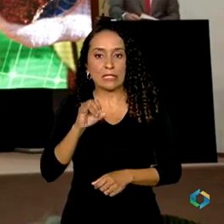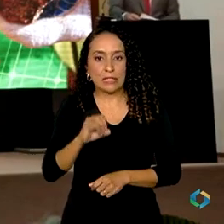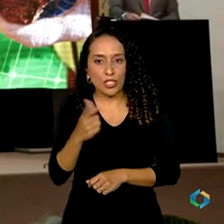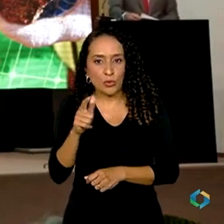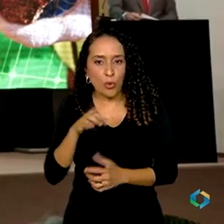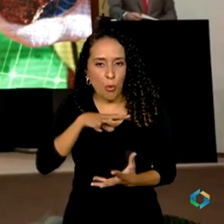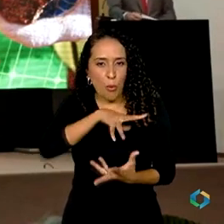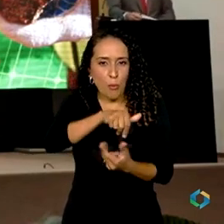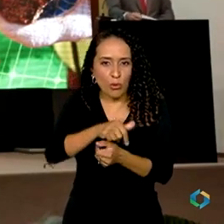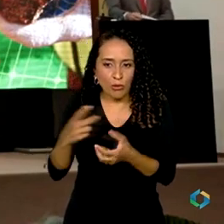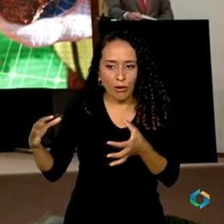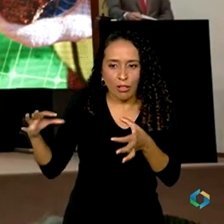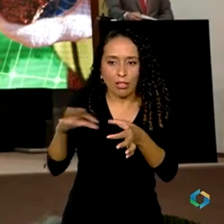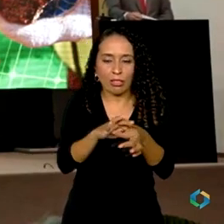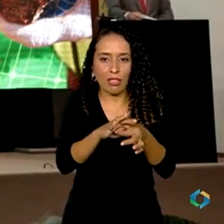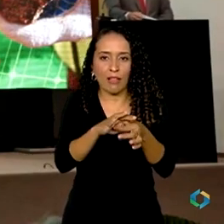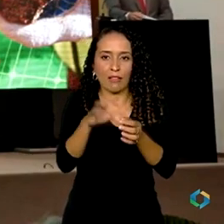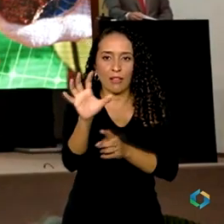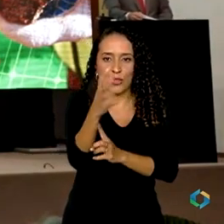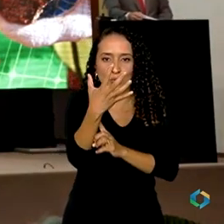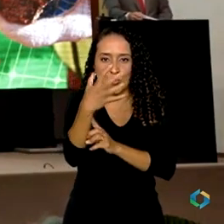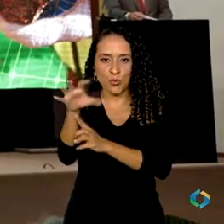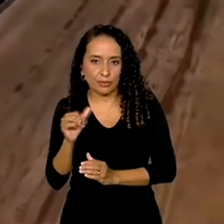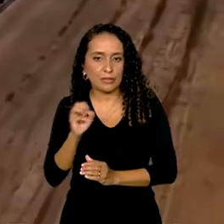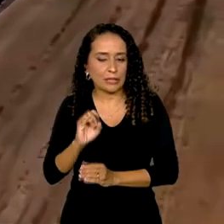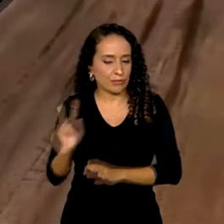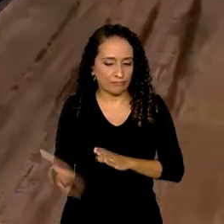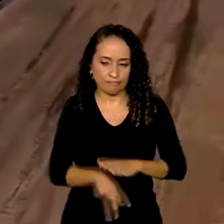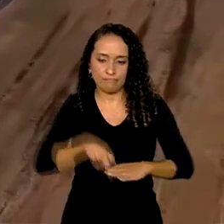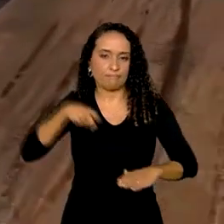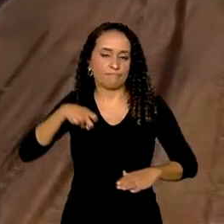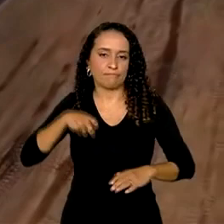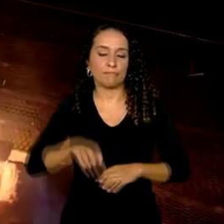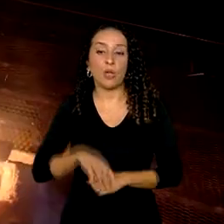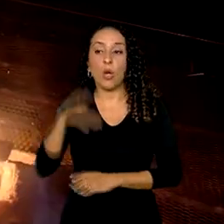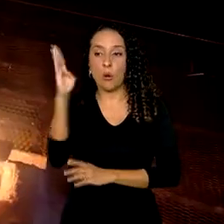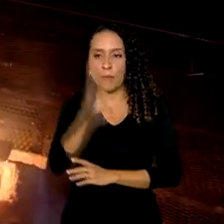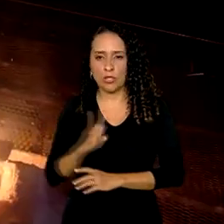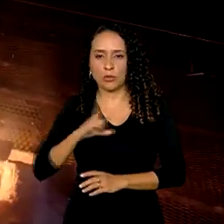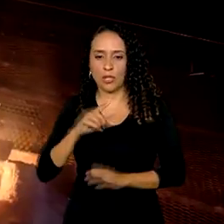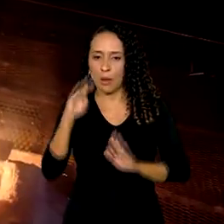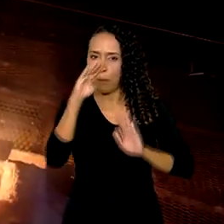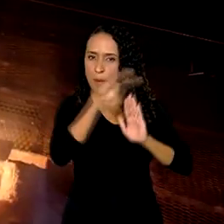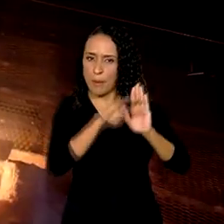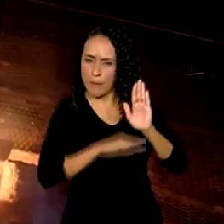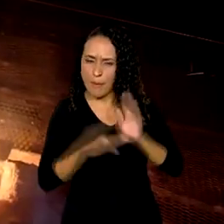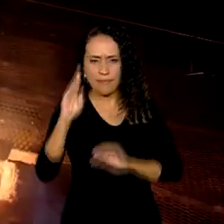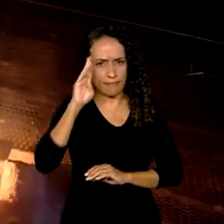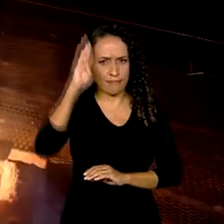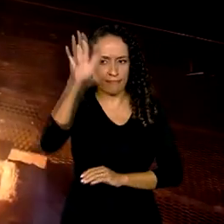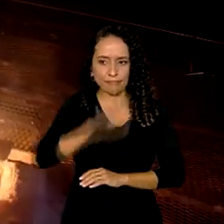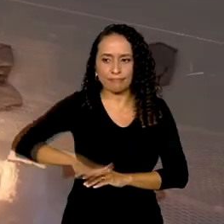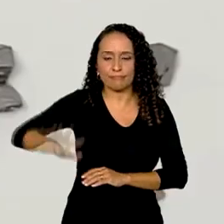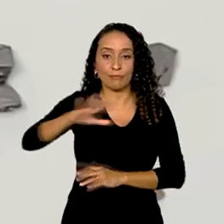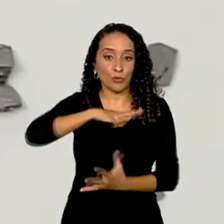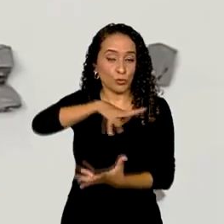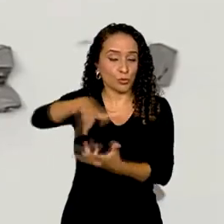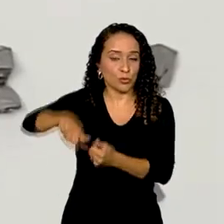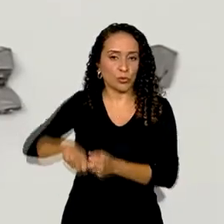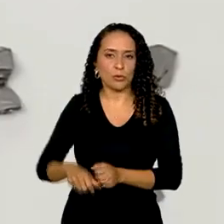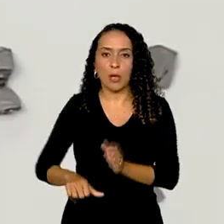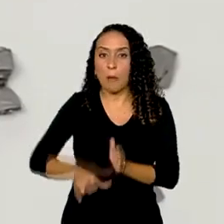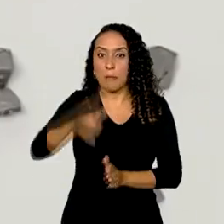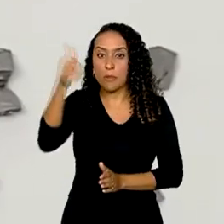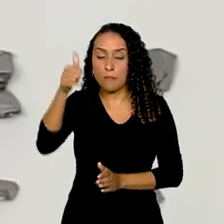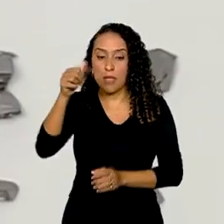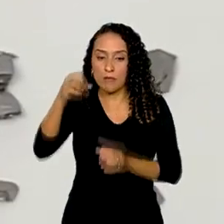um mundo conectado por satélites sem o nióbio. O Brasil já ocupa lugar de destaque no cenário mundial. É o